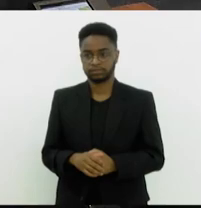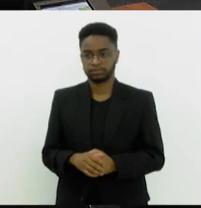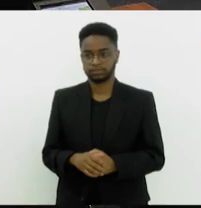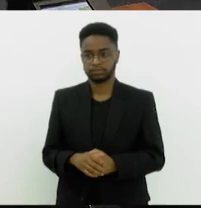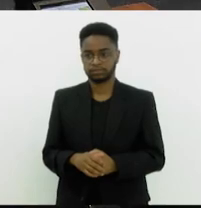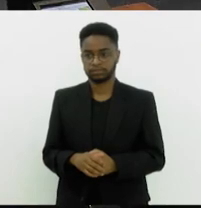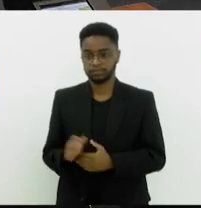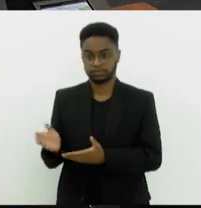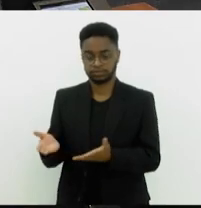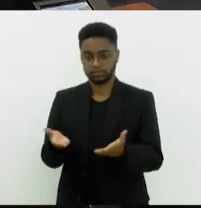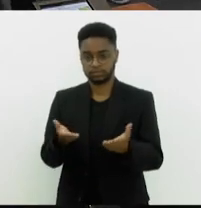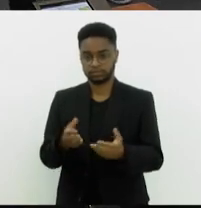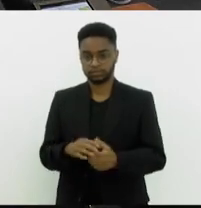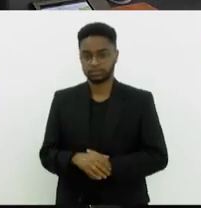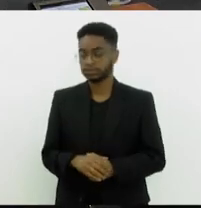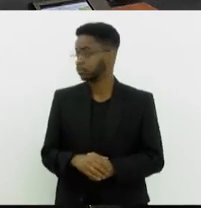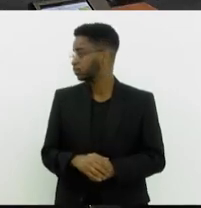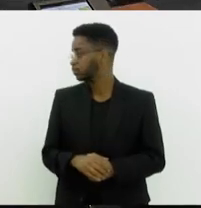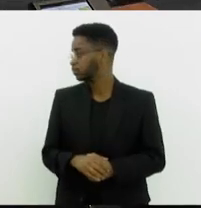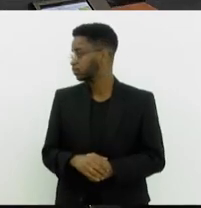Val.